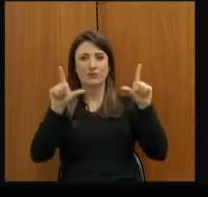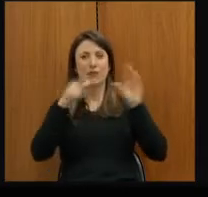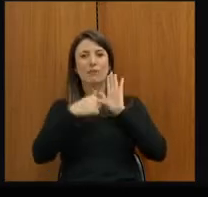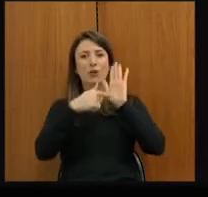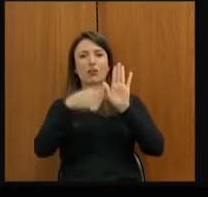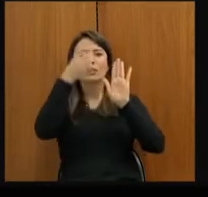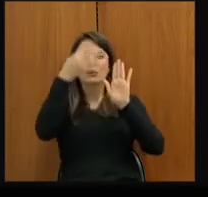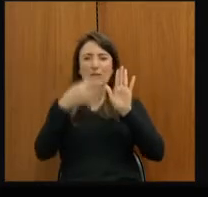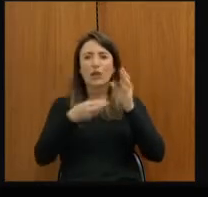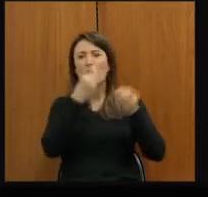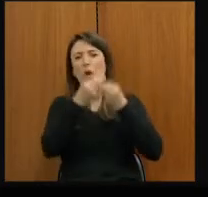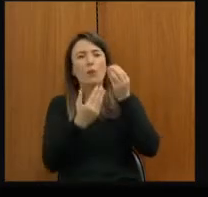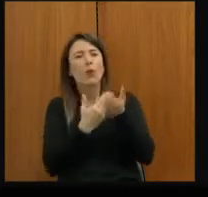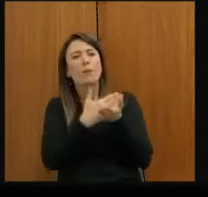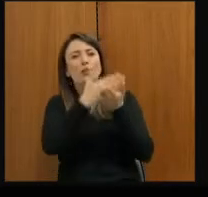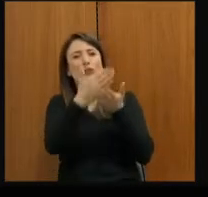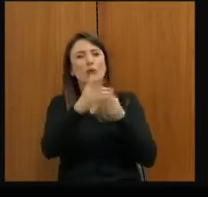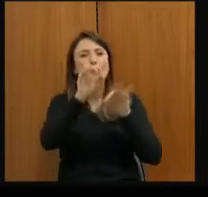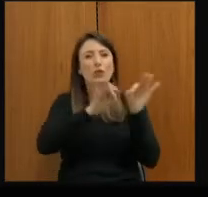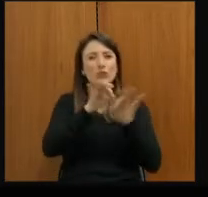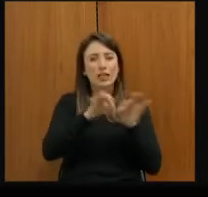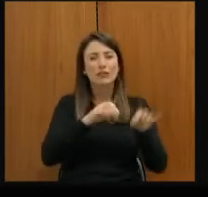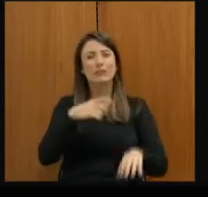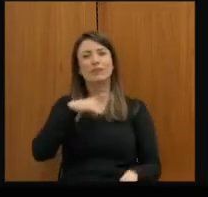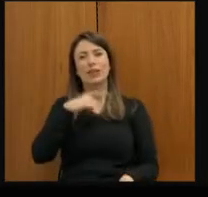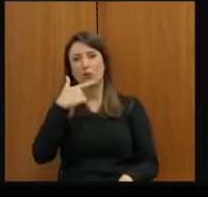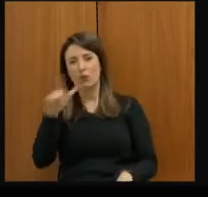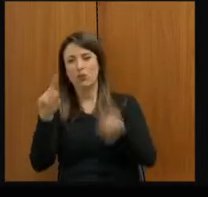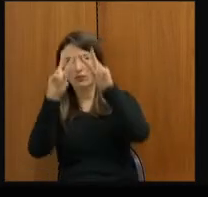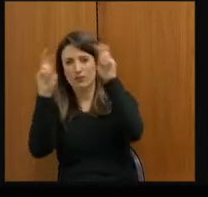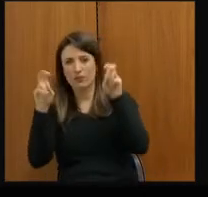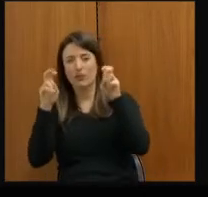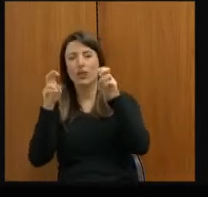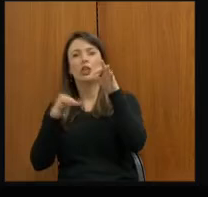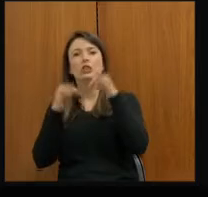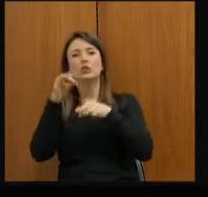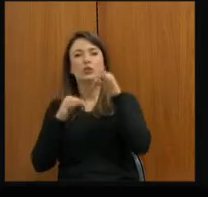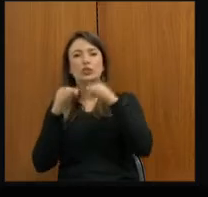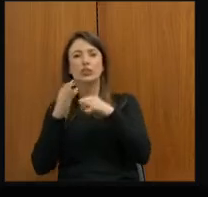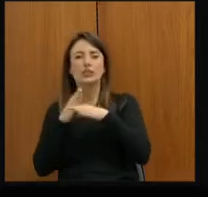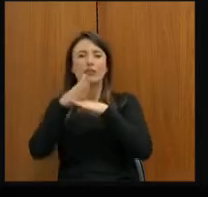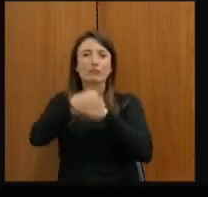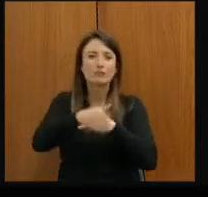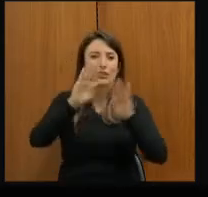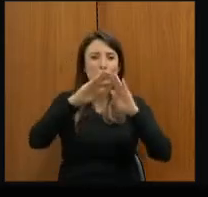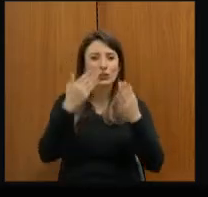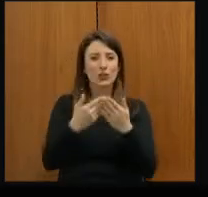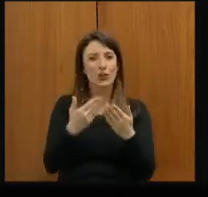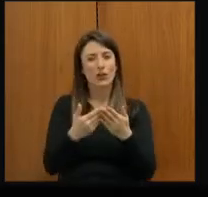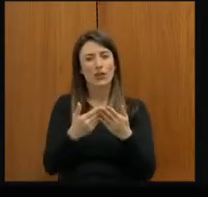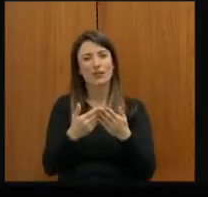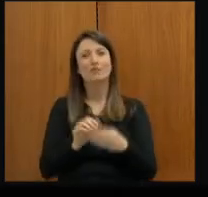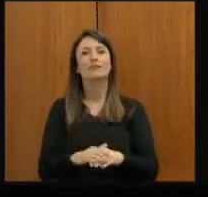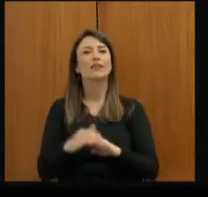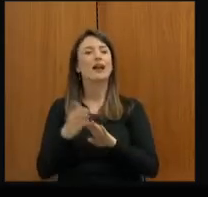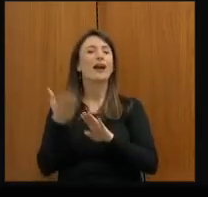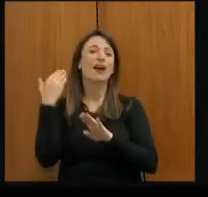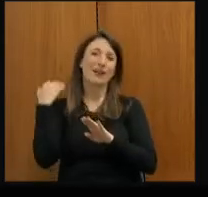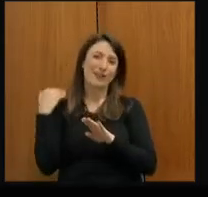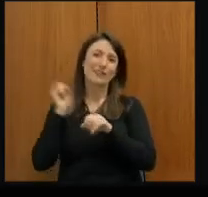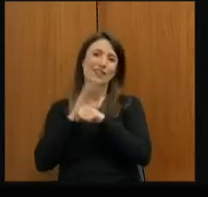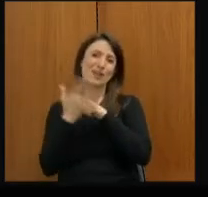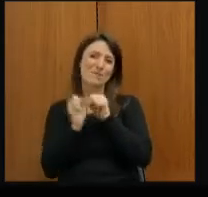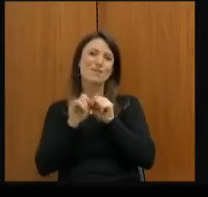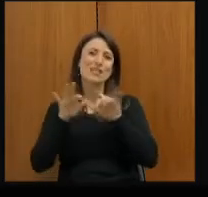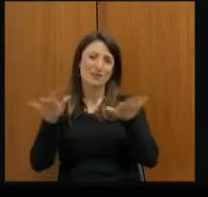começou nós temos aqui o justiça vai à escola né quando não era poder Mia nossos temos aí